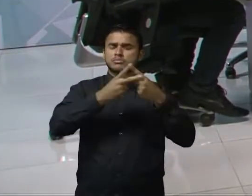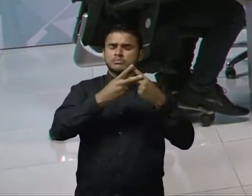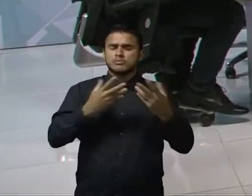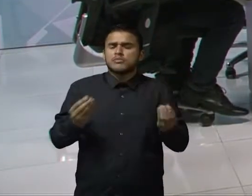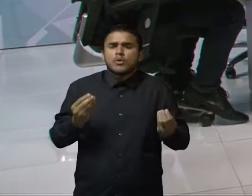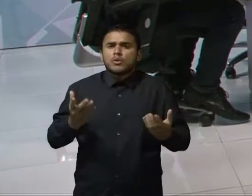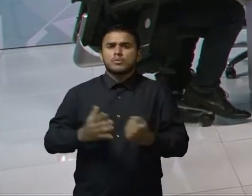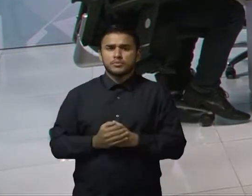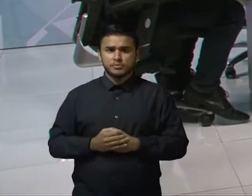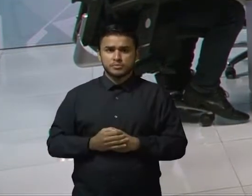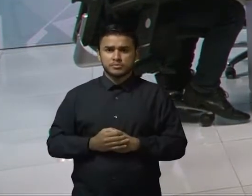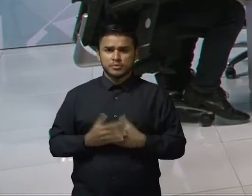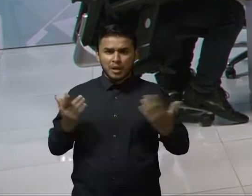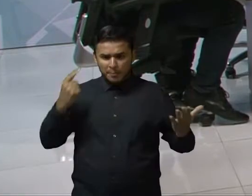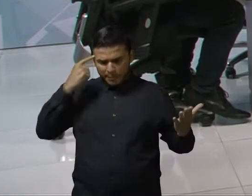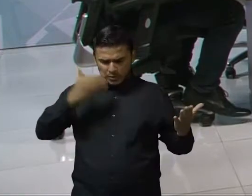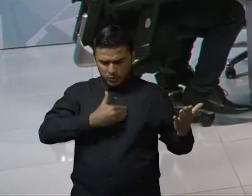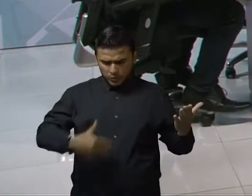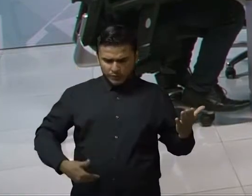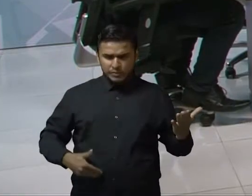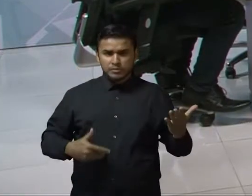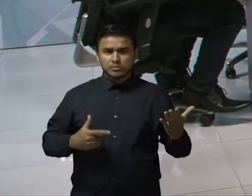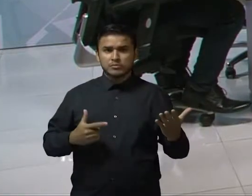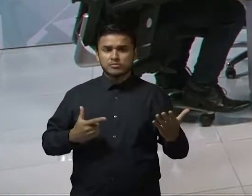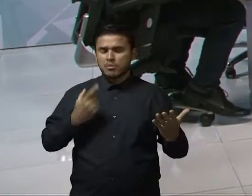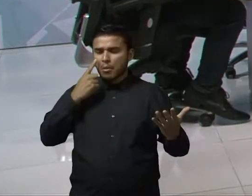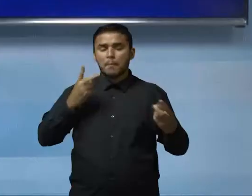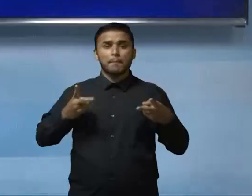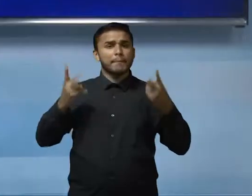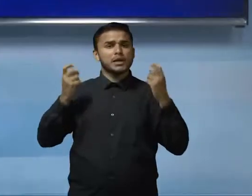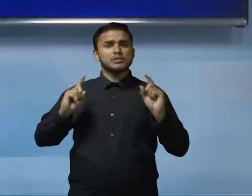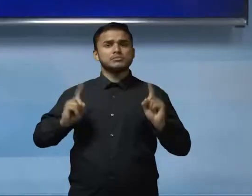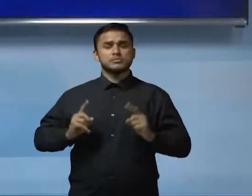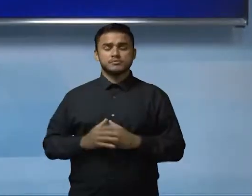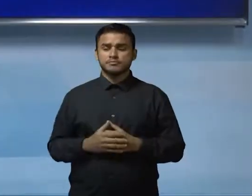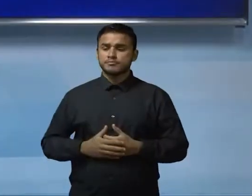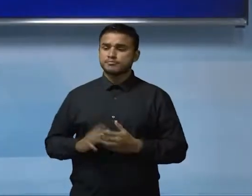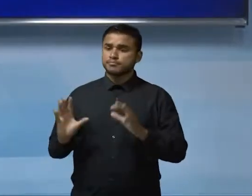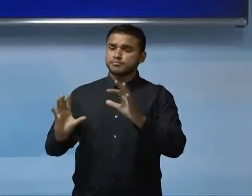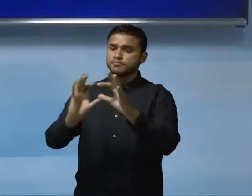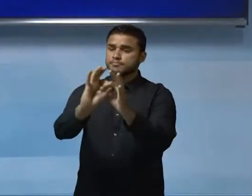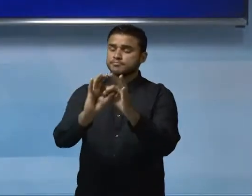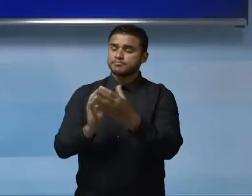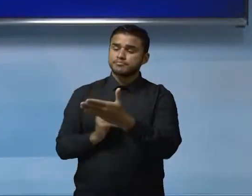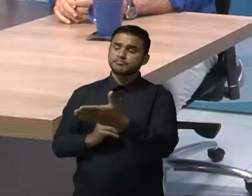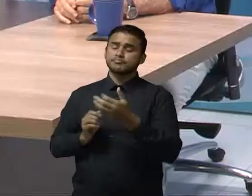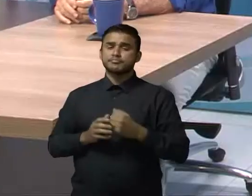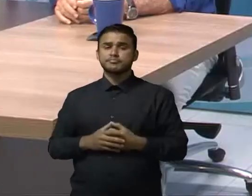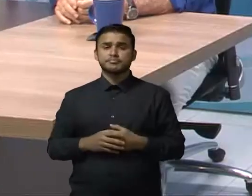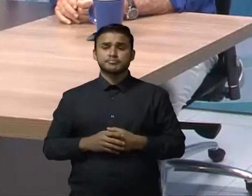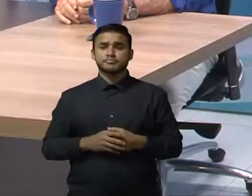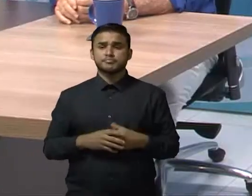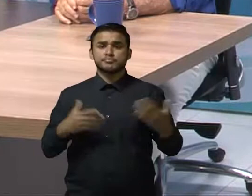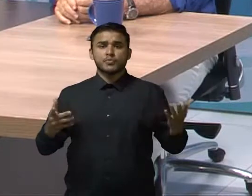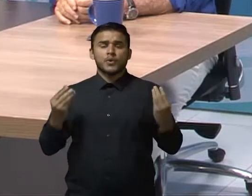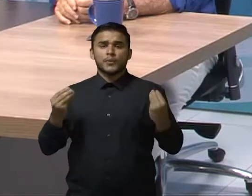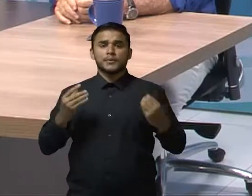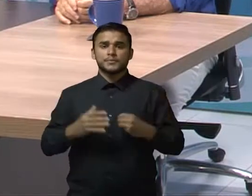aí uma omissão muito grande por erro de percepção. Eu queria colocá-lo nessa perspectiva. O que é